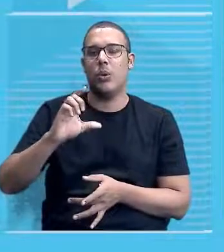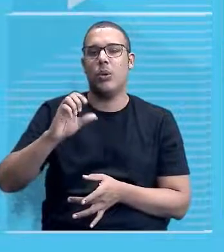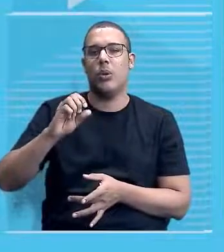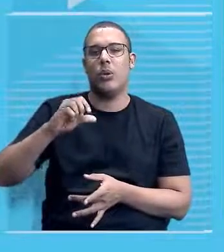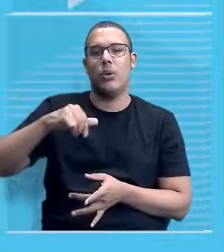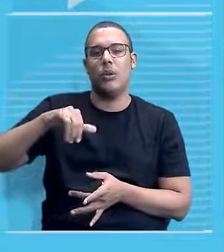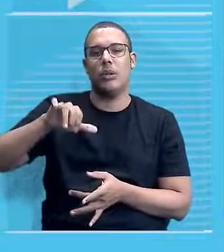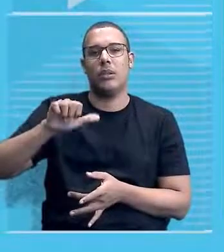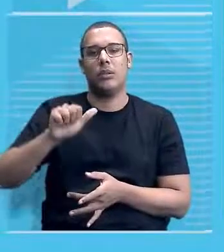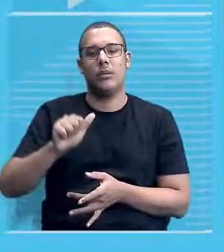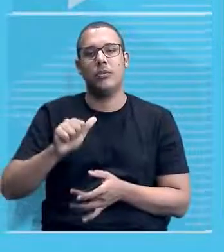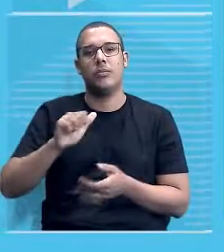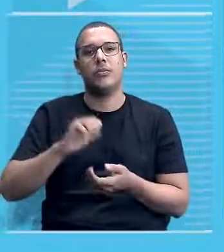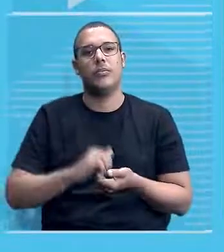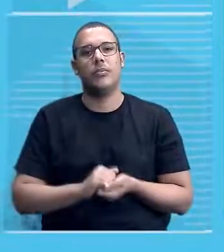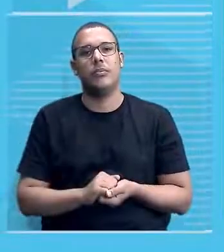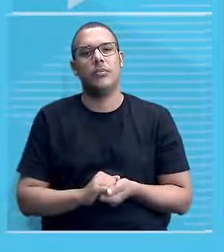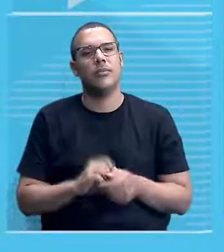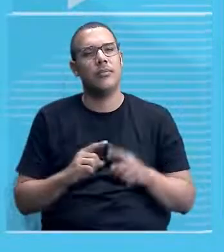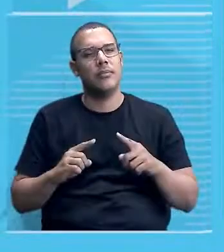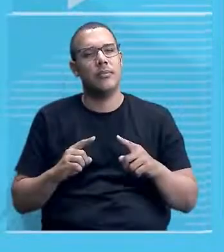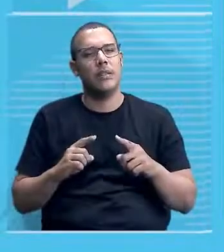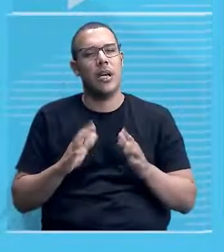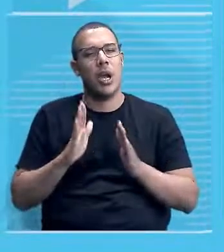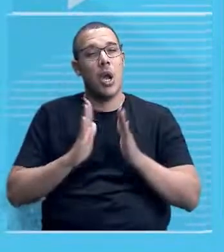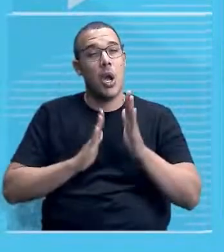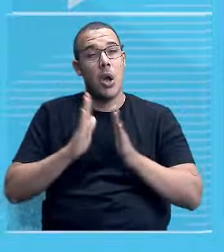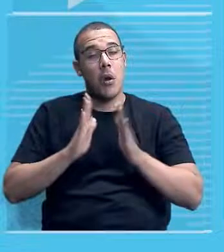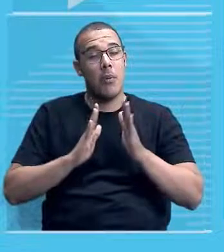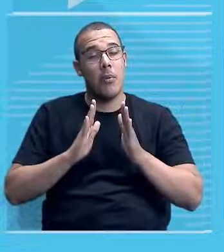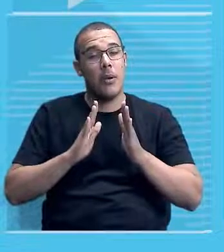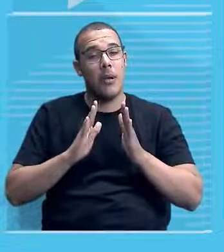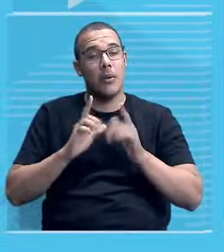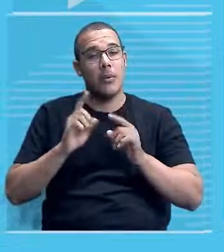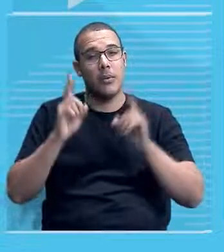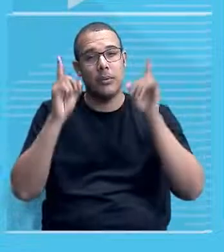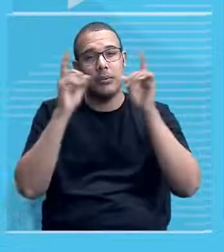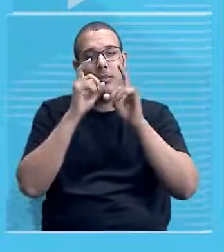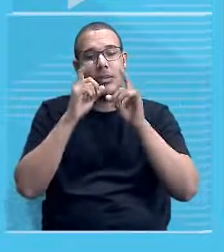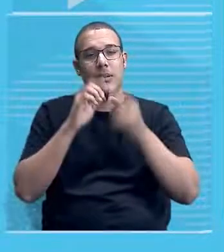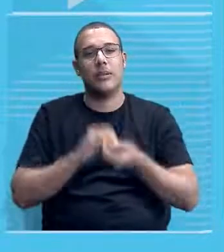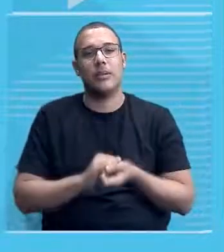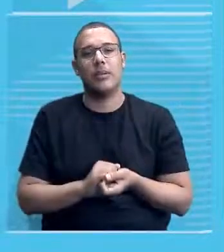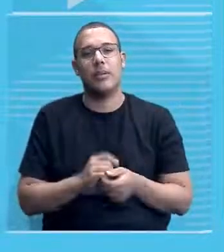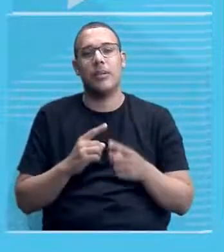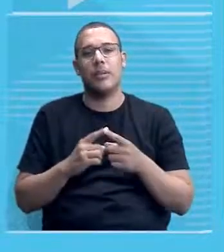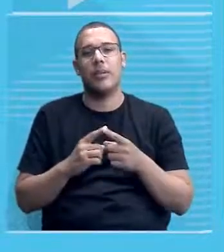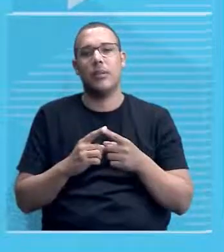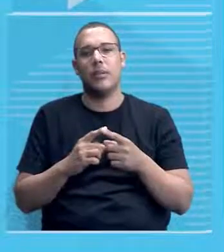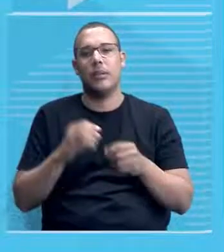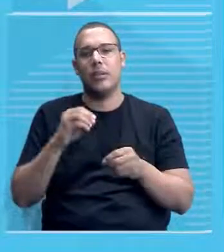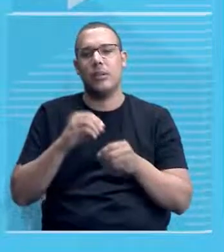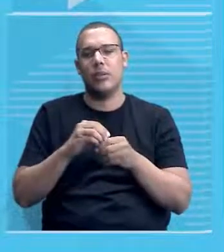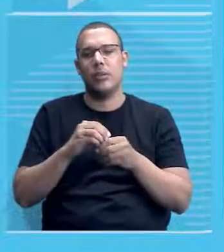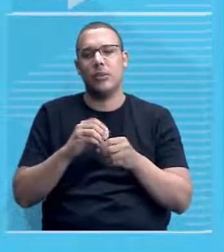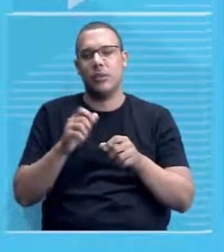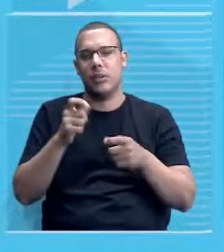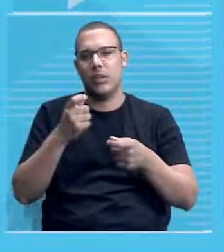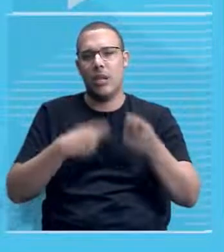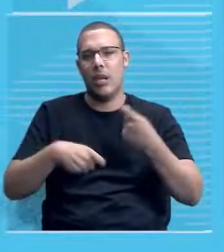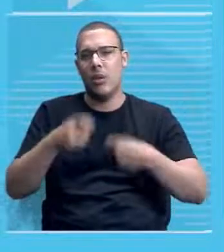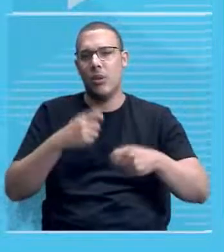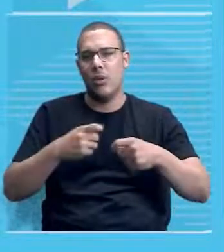só que aqui a coisa complica nós estamos bem no centro do ciclo econômico e político